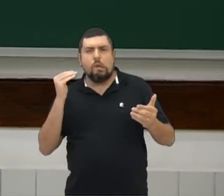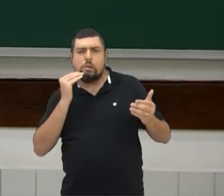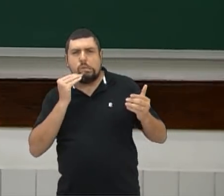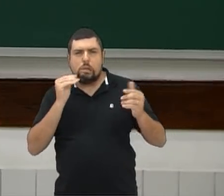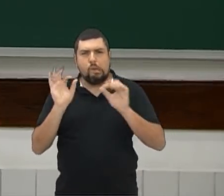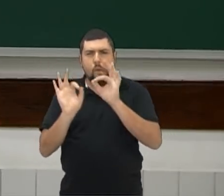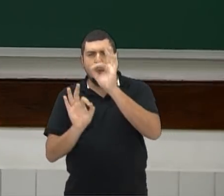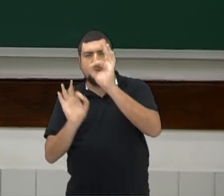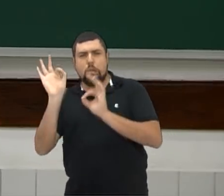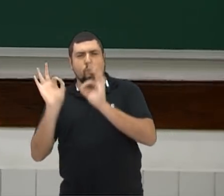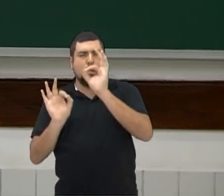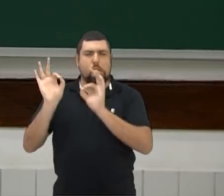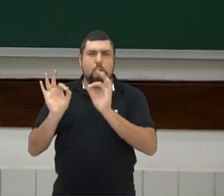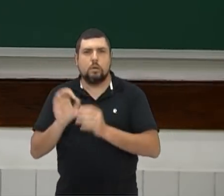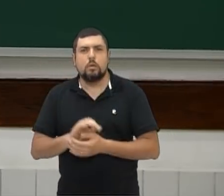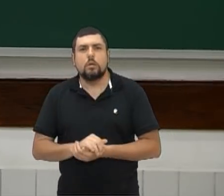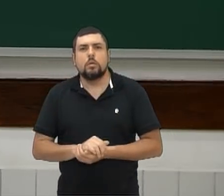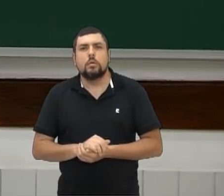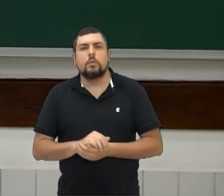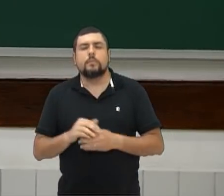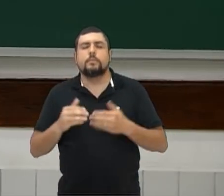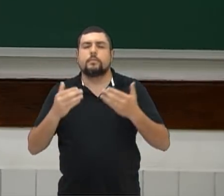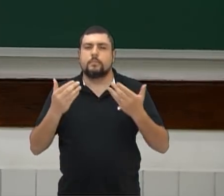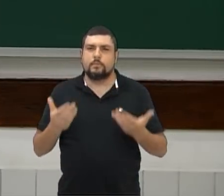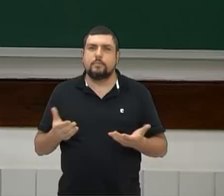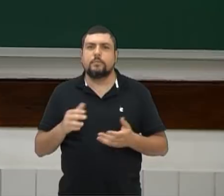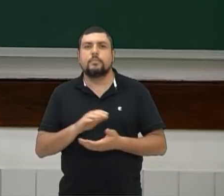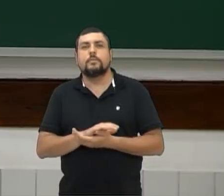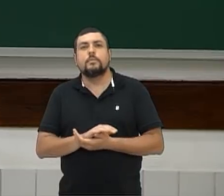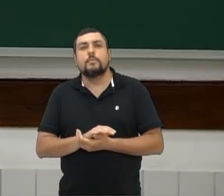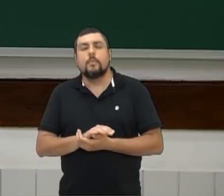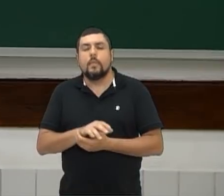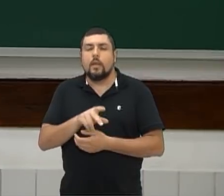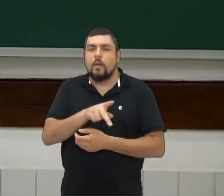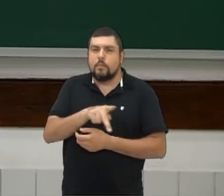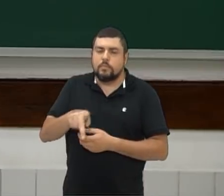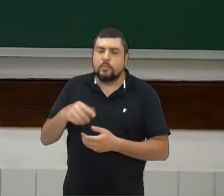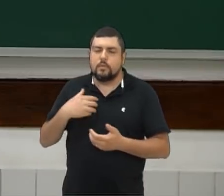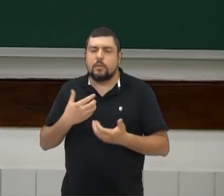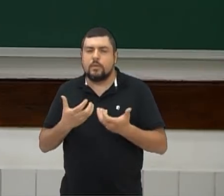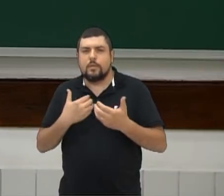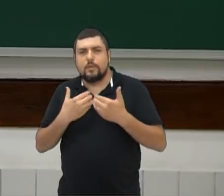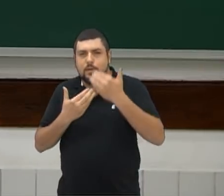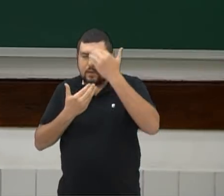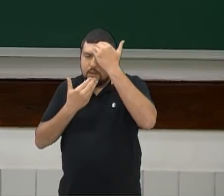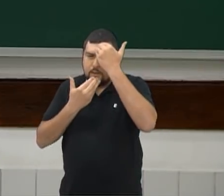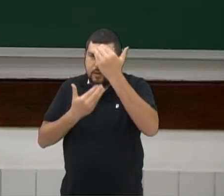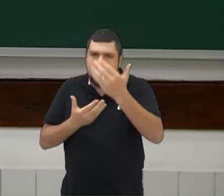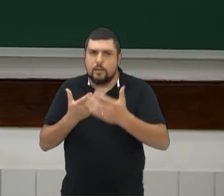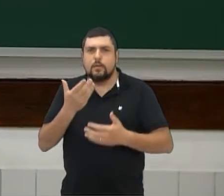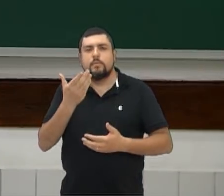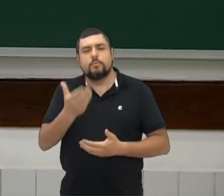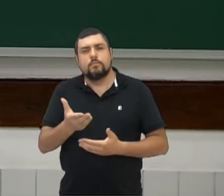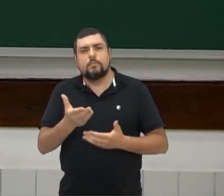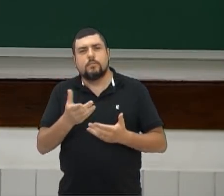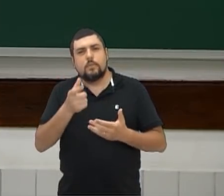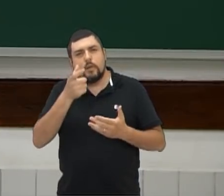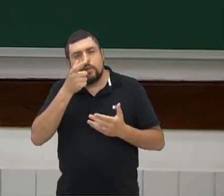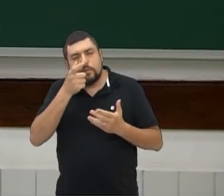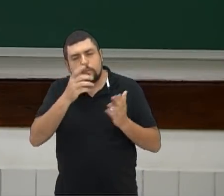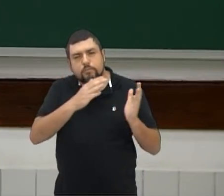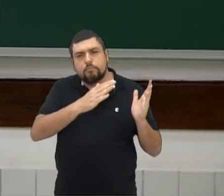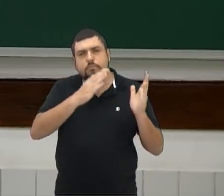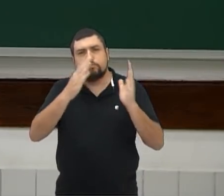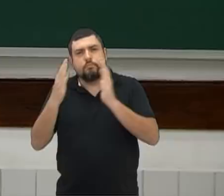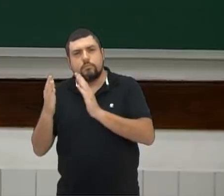figura. Ok? Então, o professor gostaria de agradecer vocês aí pelo acompanhamento das aulas. Qualquer